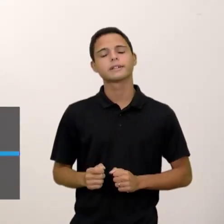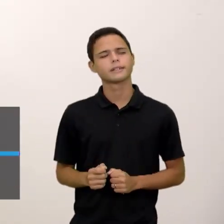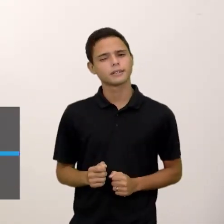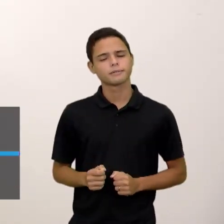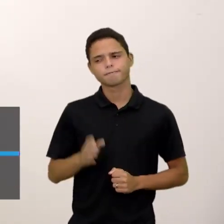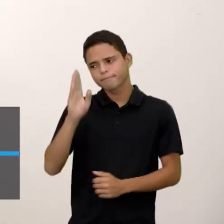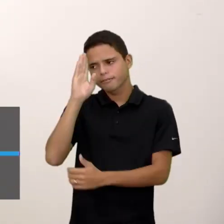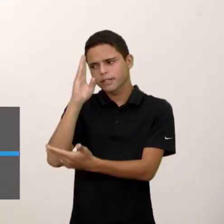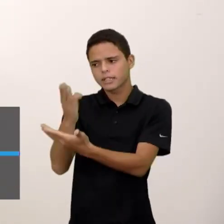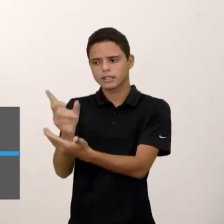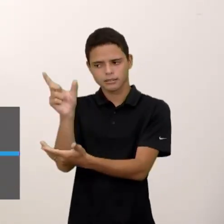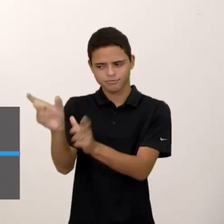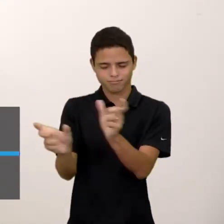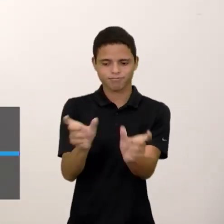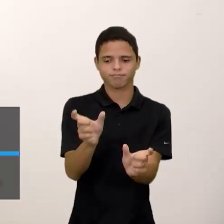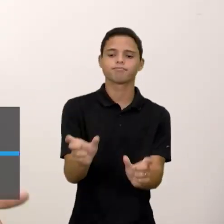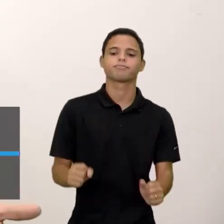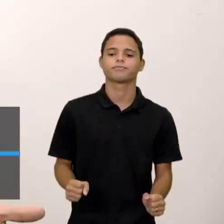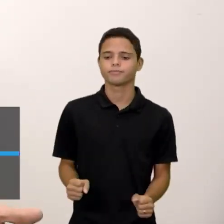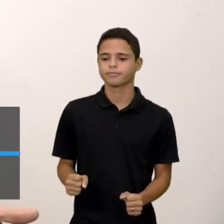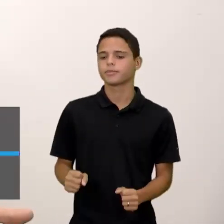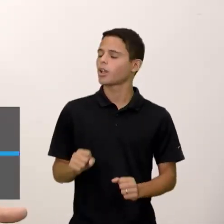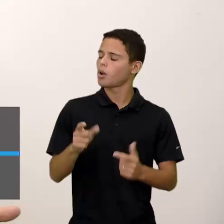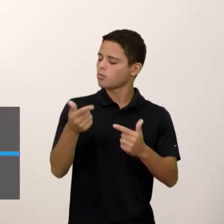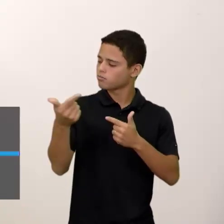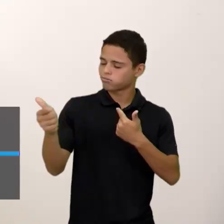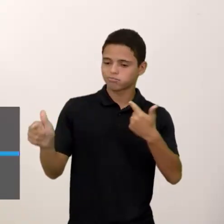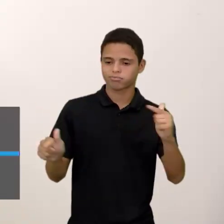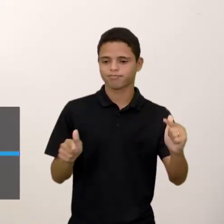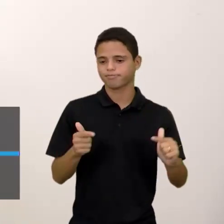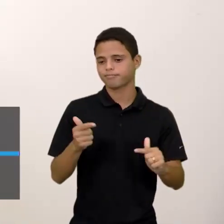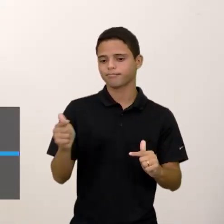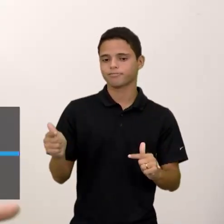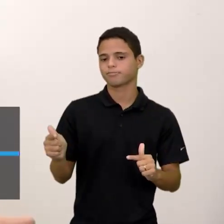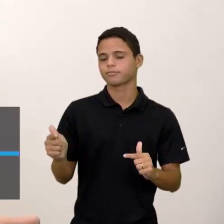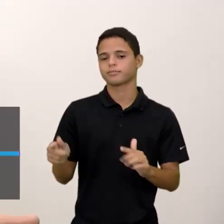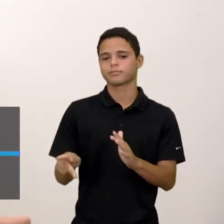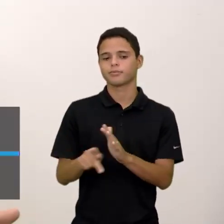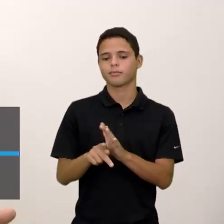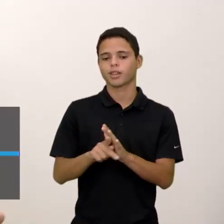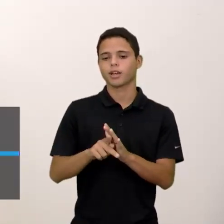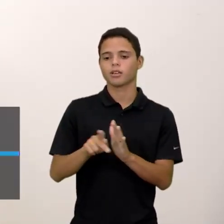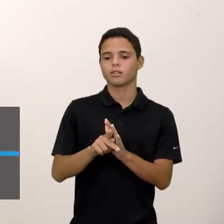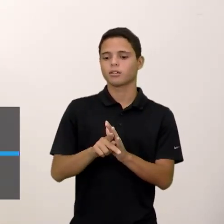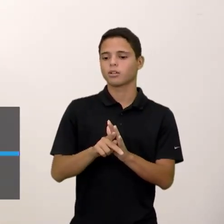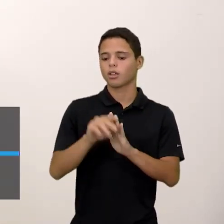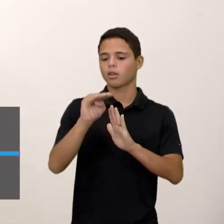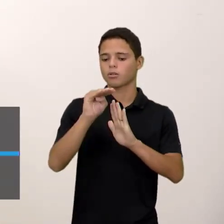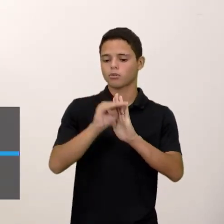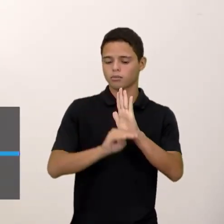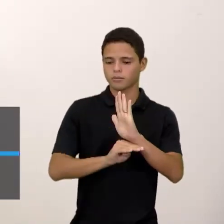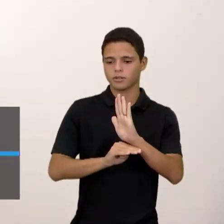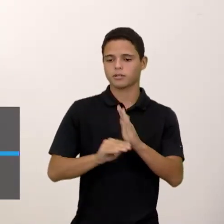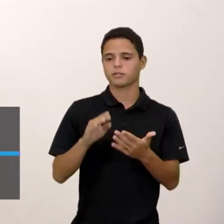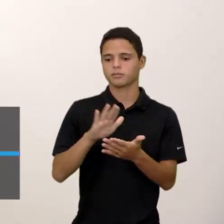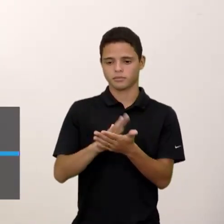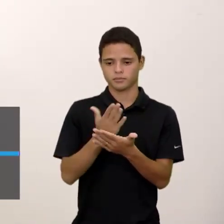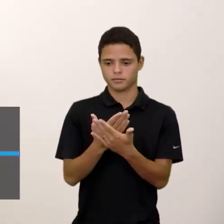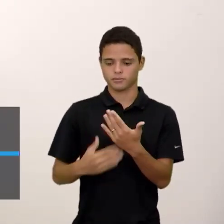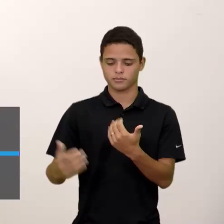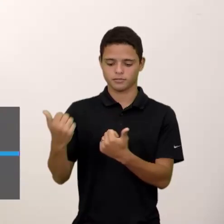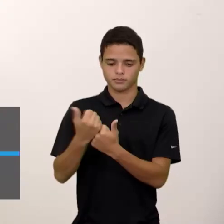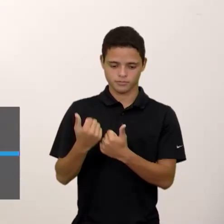das pessoas com deficiência. E, entre outras questões, a questão da nomenclatura ela é bastante